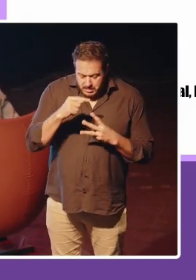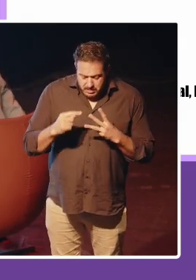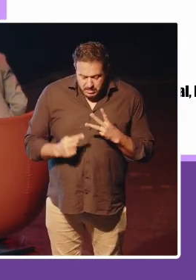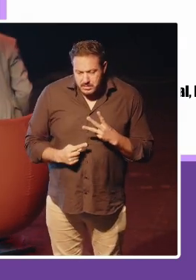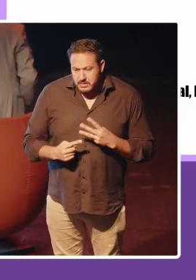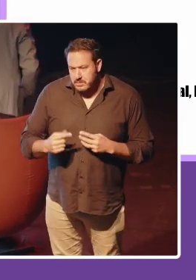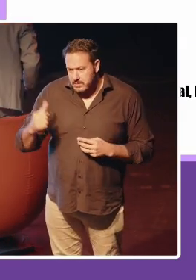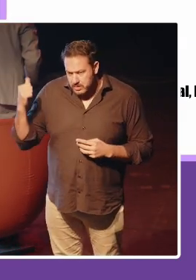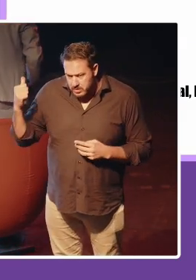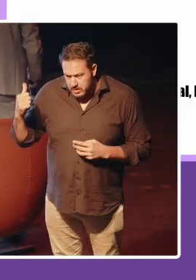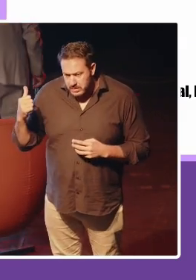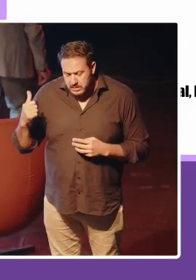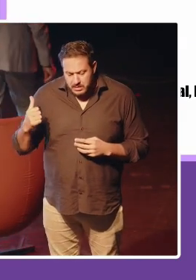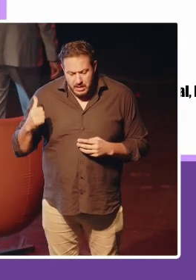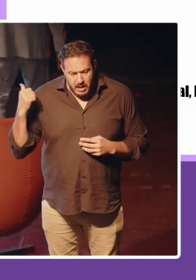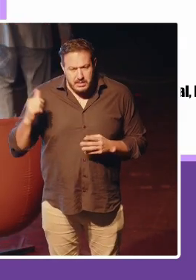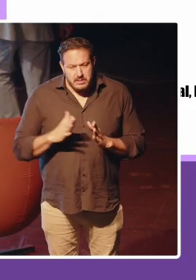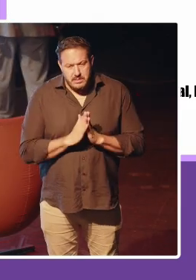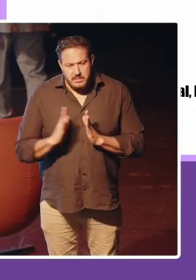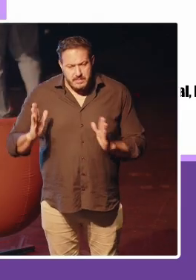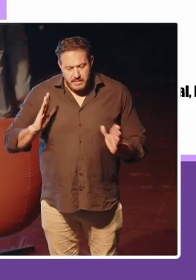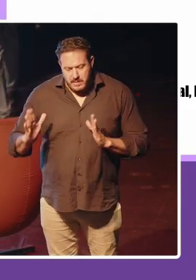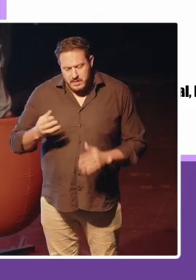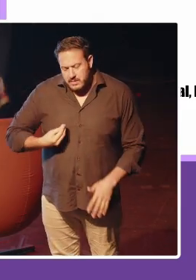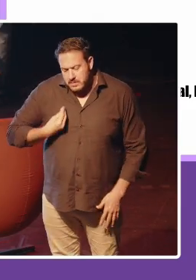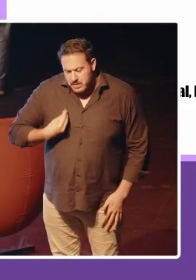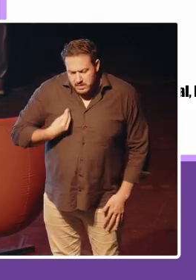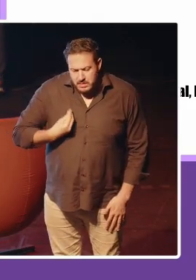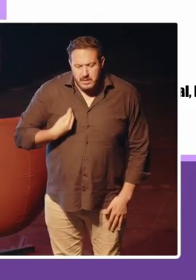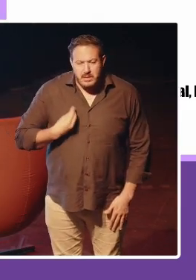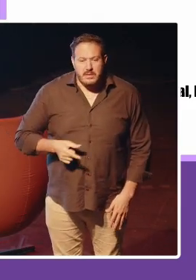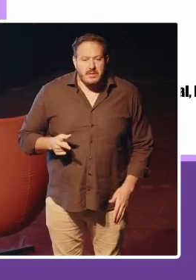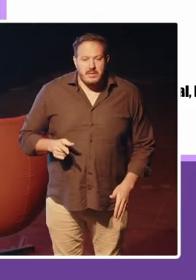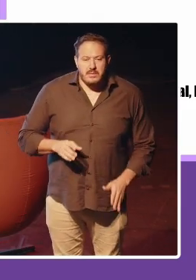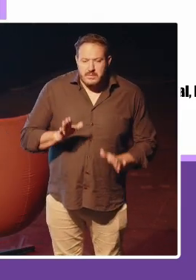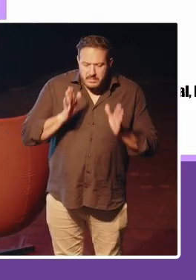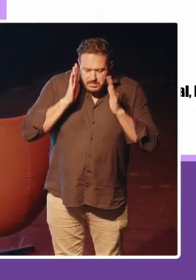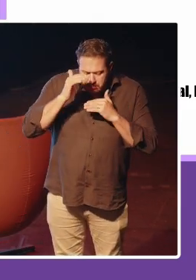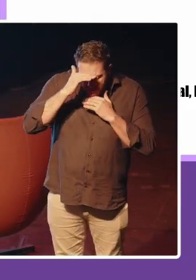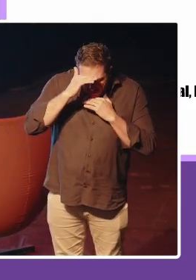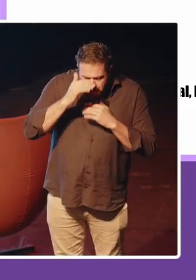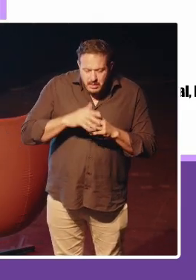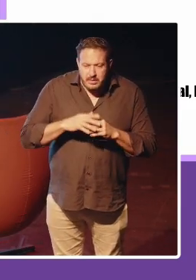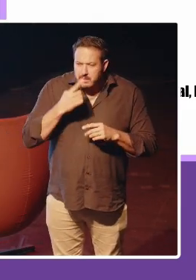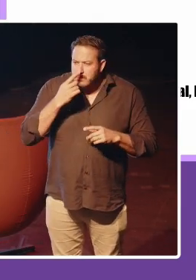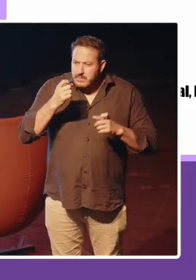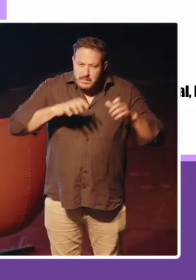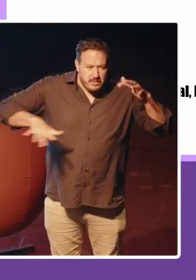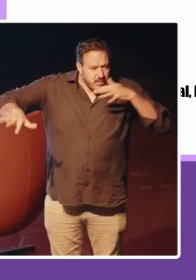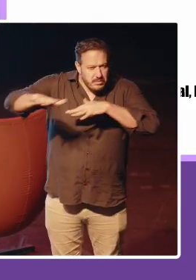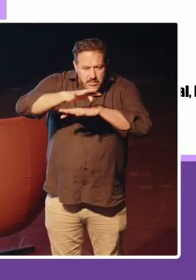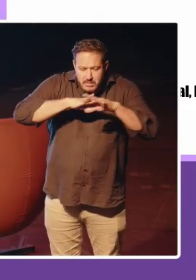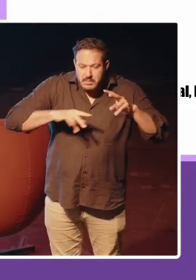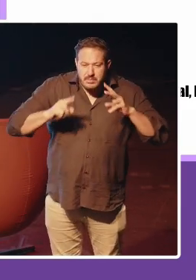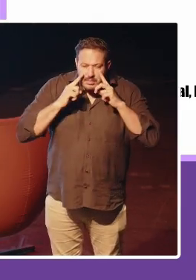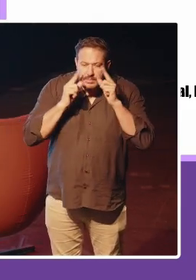nessa época da vida, que é o isolamento social, a poluição ambiental e a perda visual.